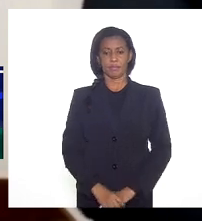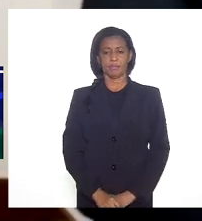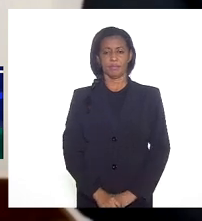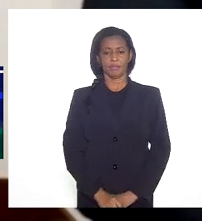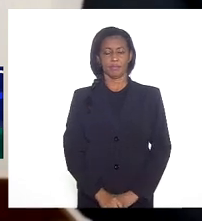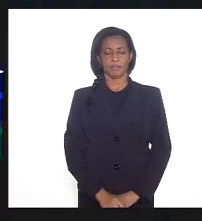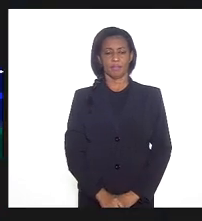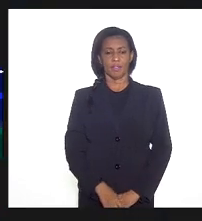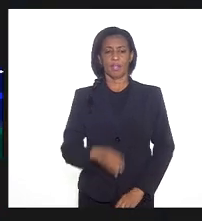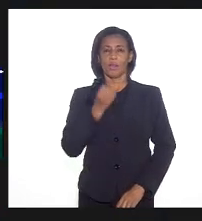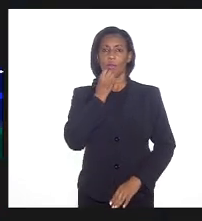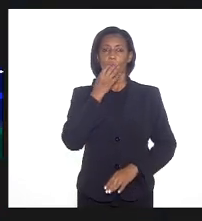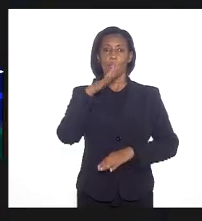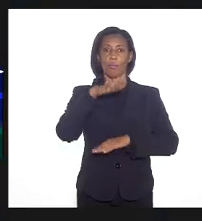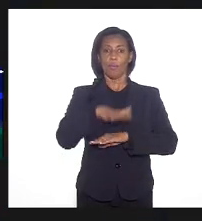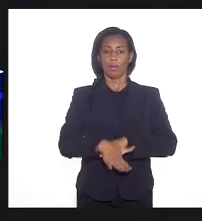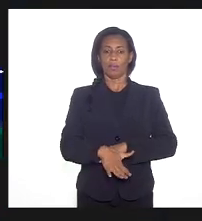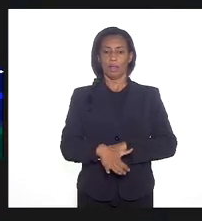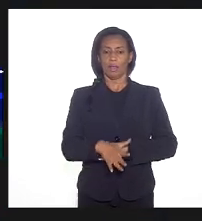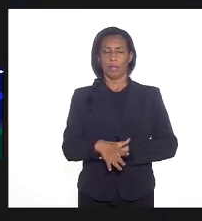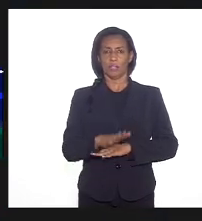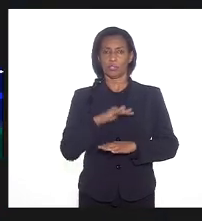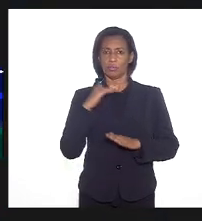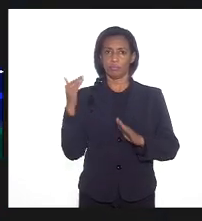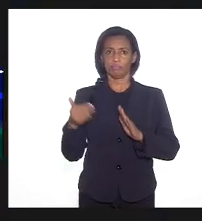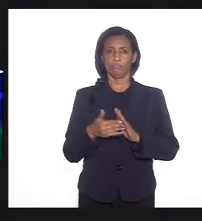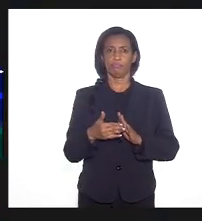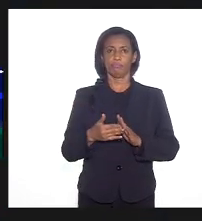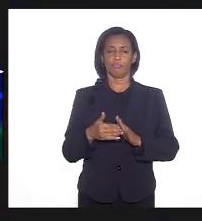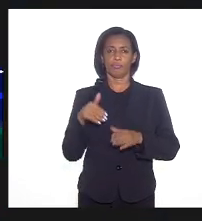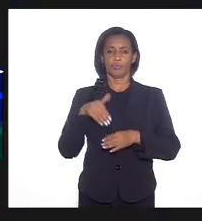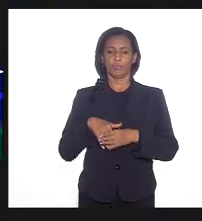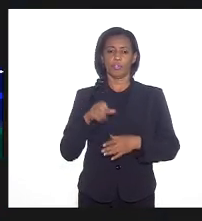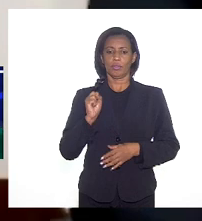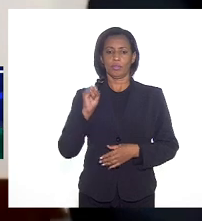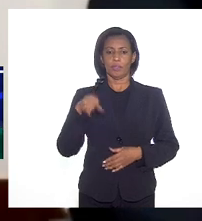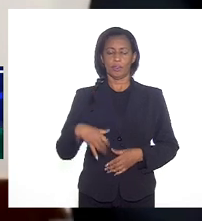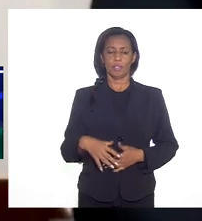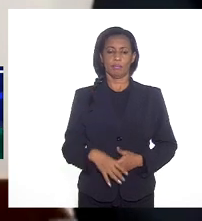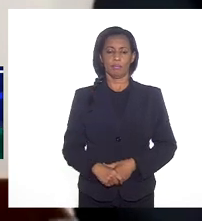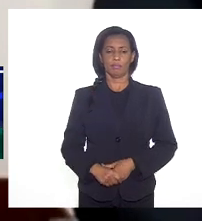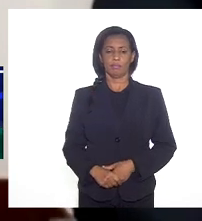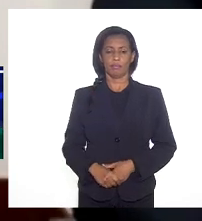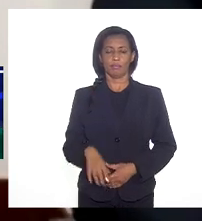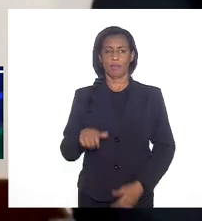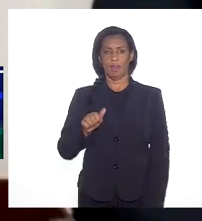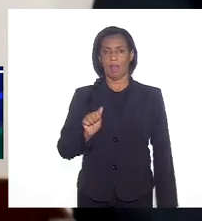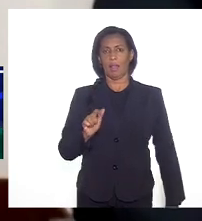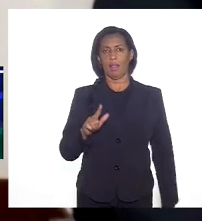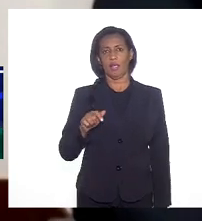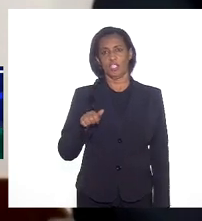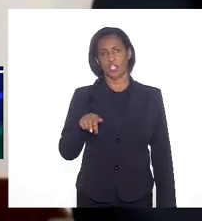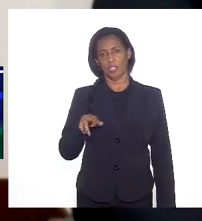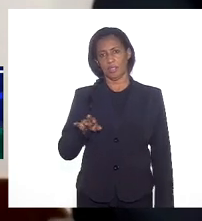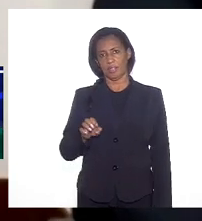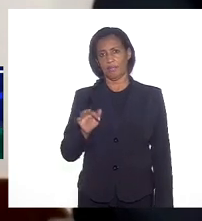Oi boa tarde presidente boa tarde a todos voto sim presidente obrigado deputado Alexandre Freitas